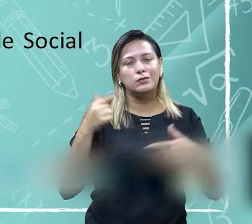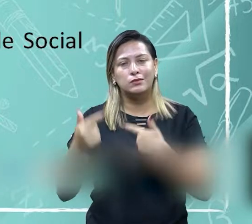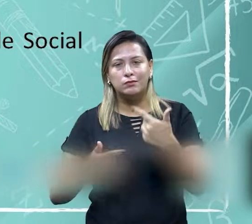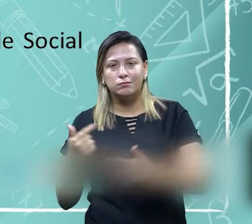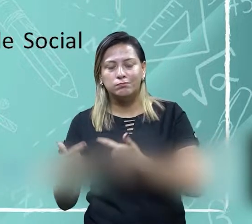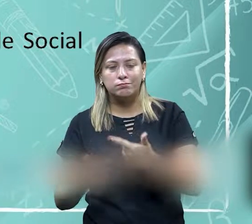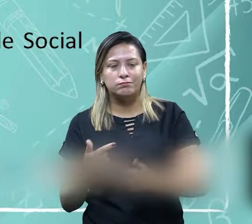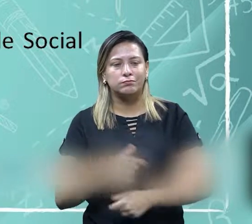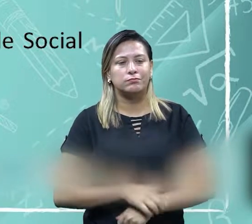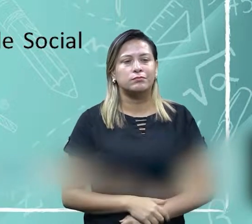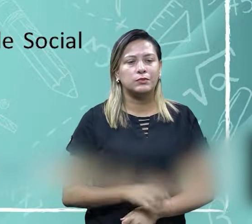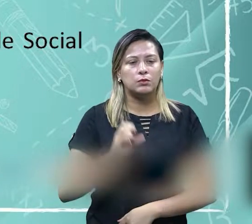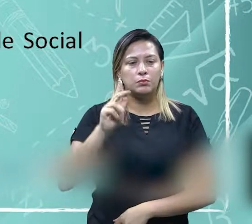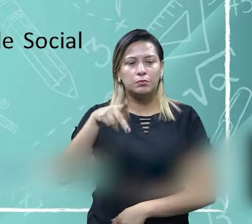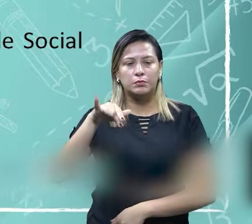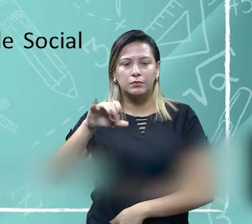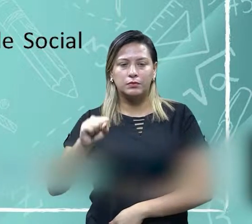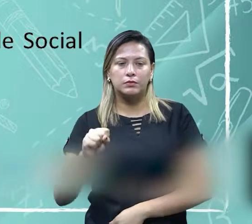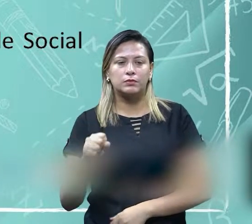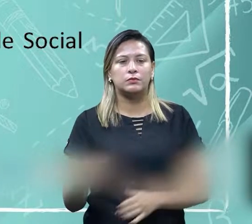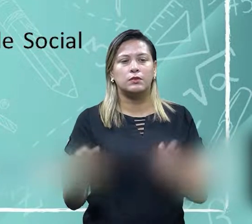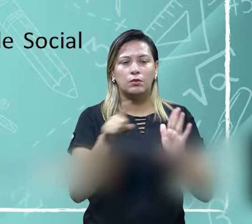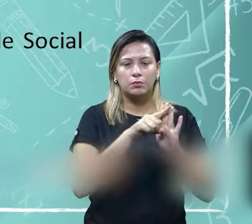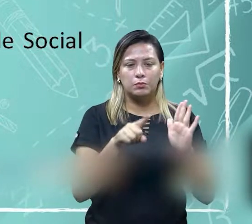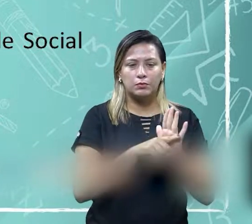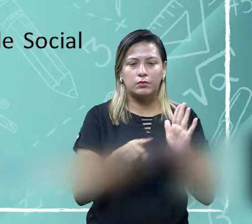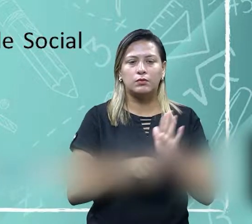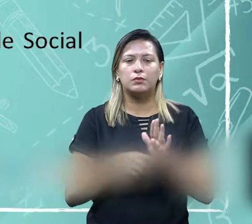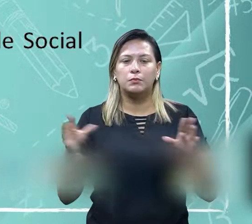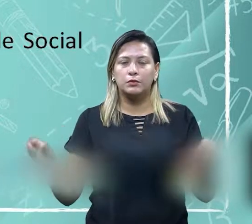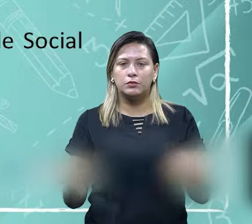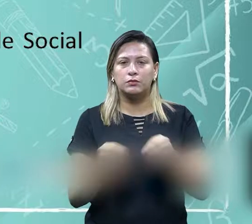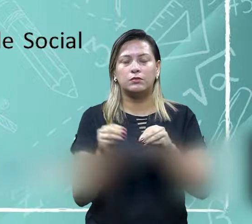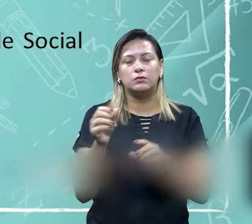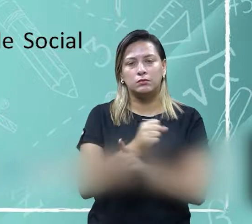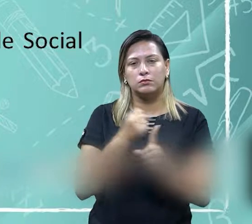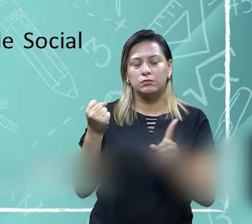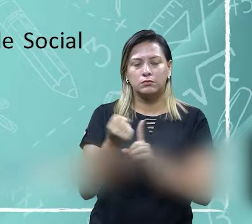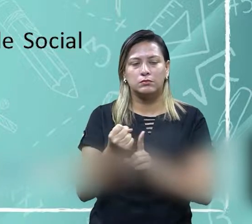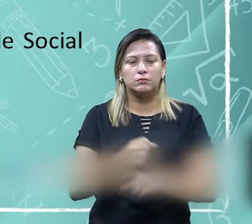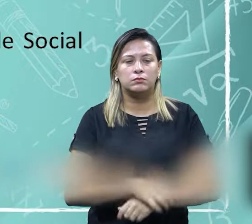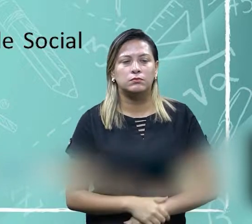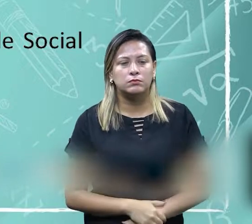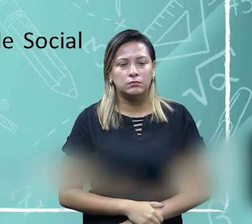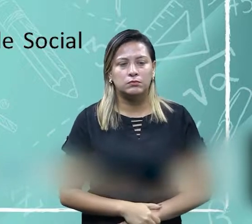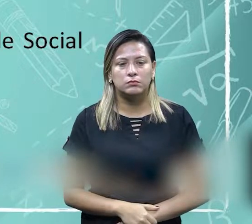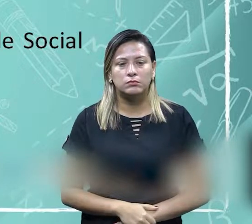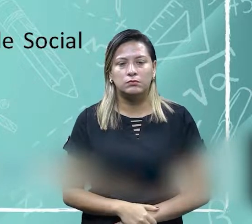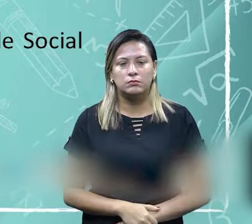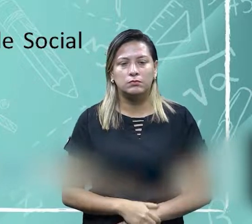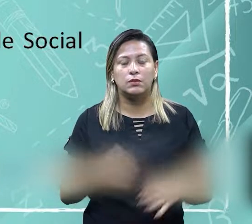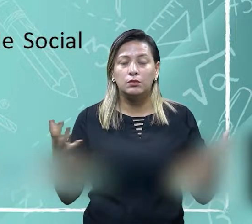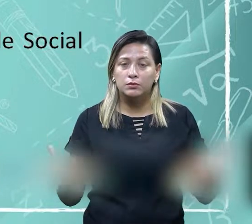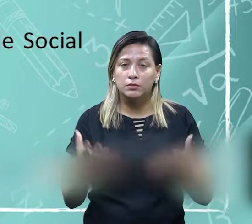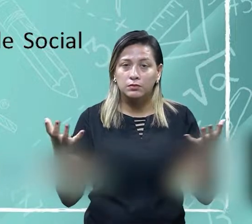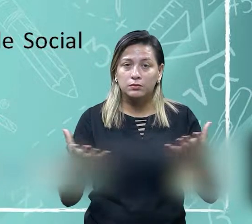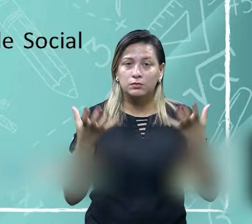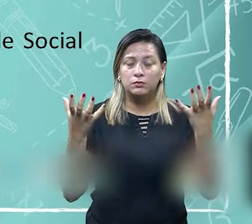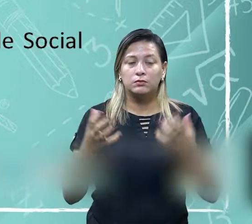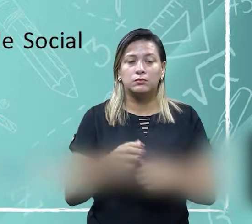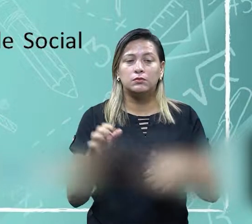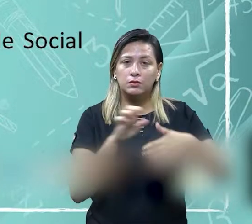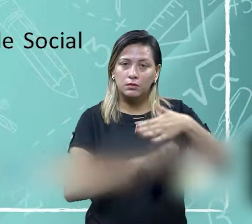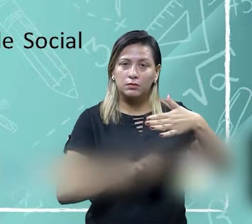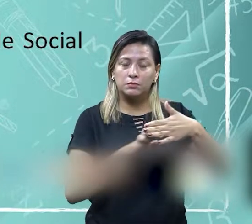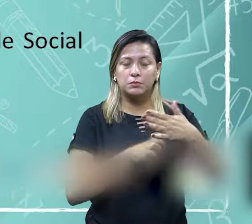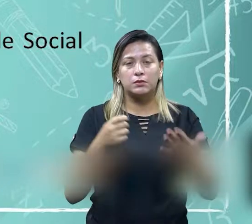Mercadorias. O PIS, né, que é exatamente um programa de integração social, para você, é um incentivo, as empresas